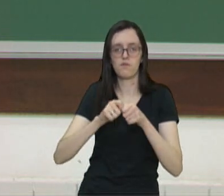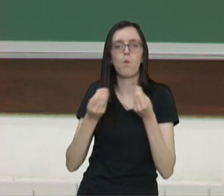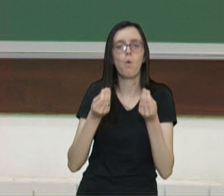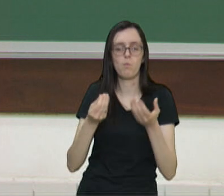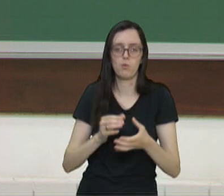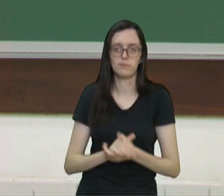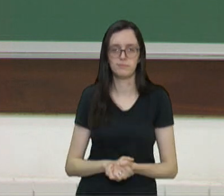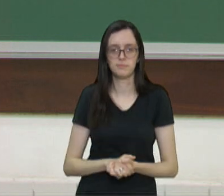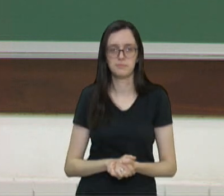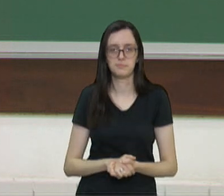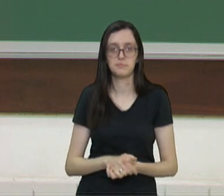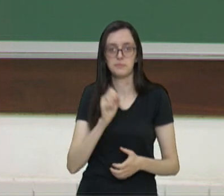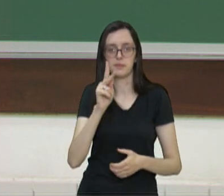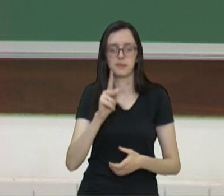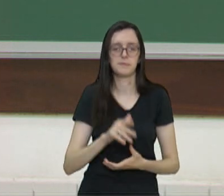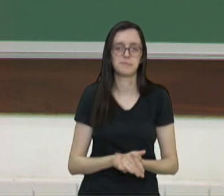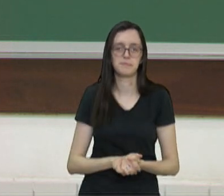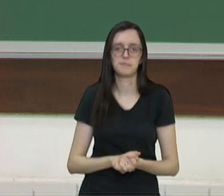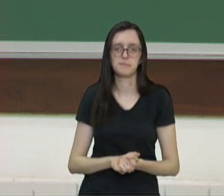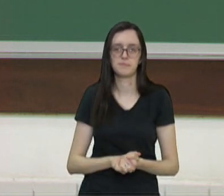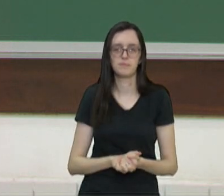faço. Ok?